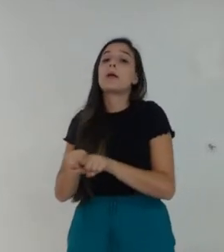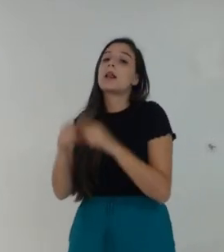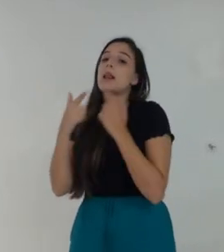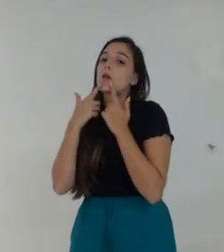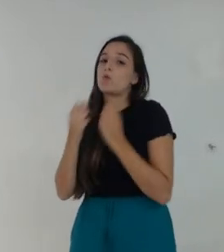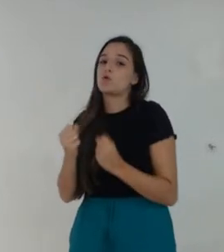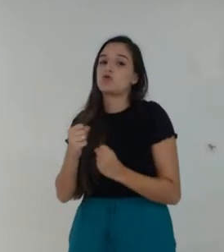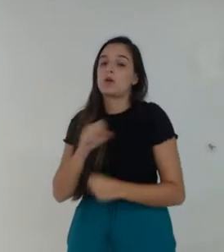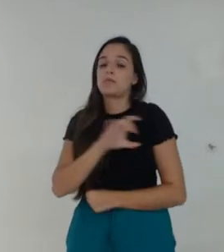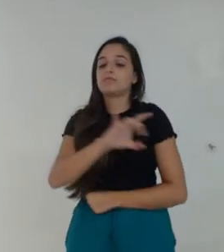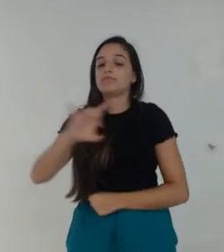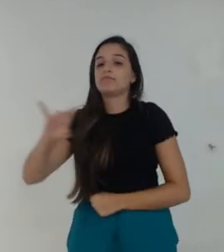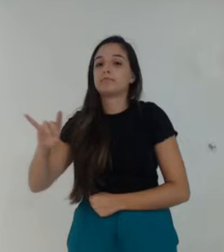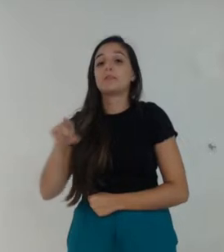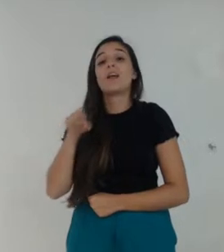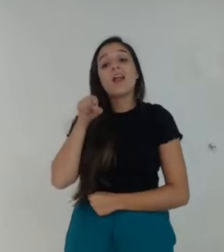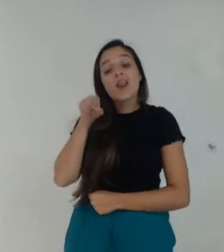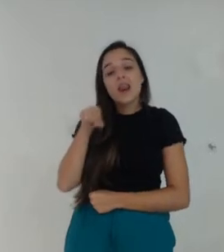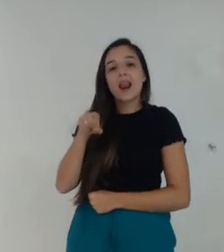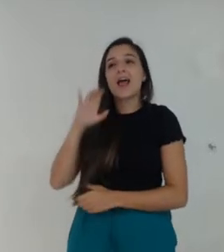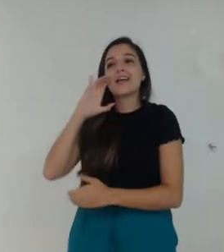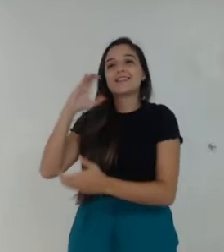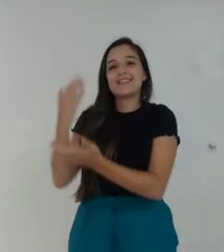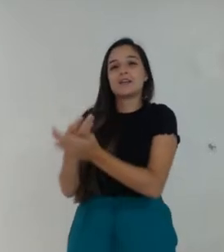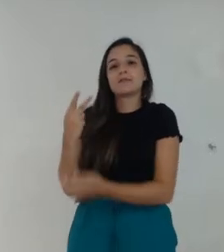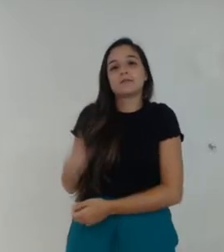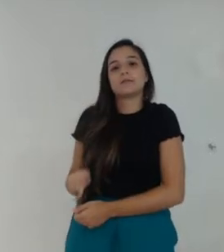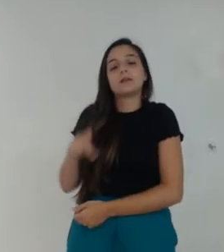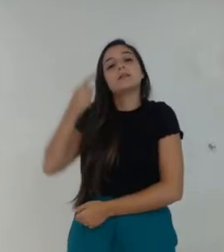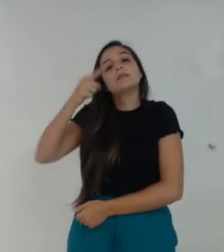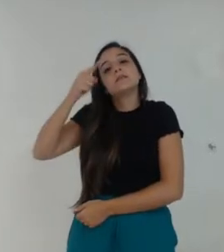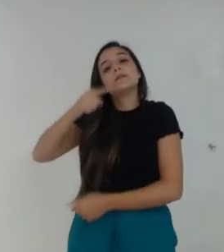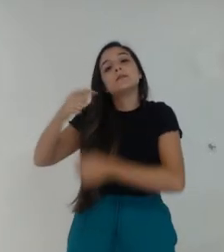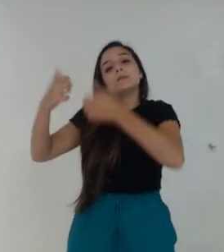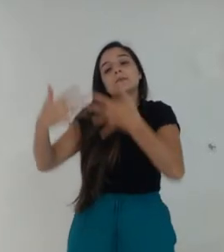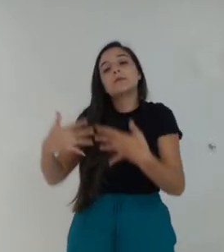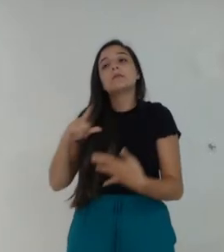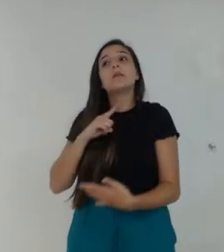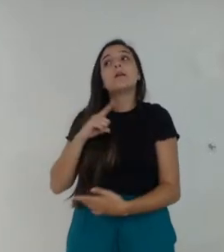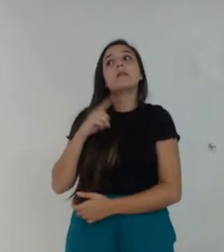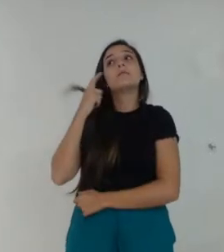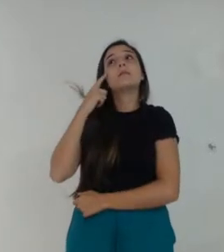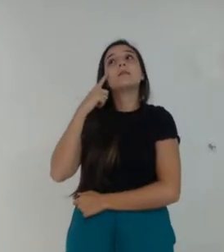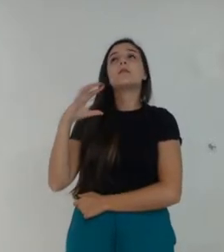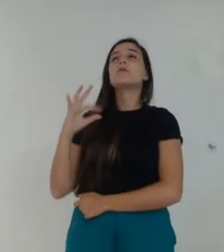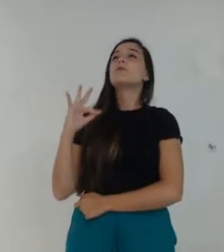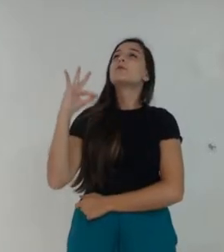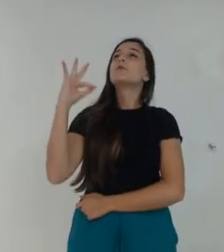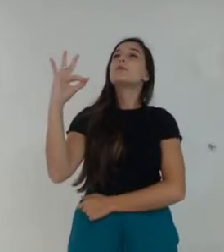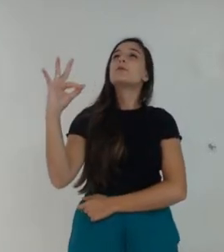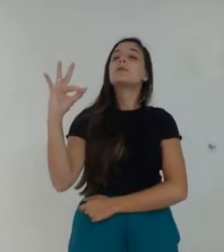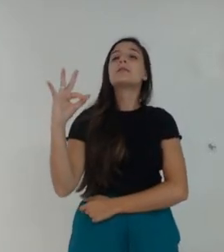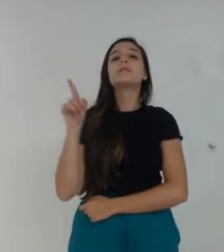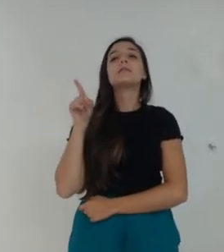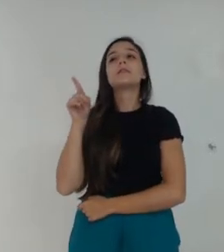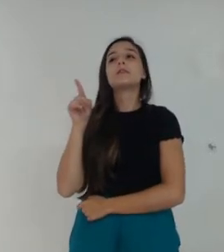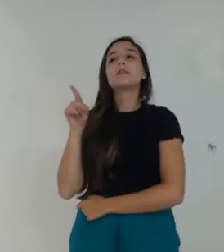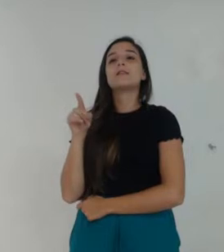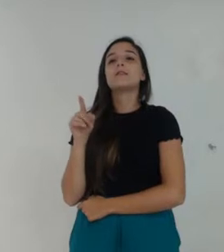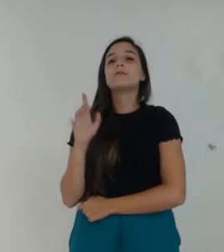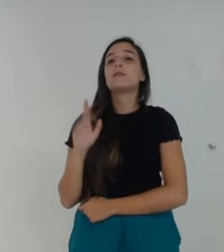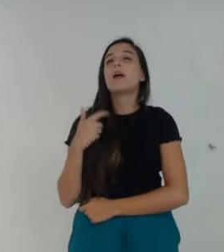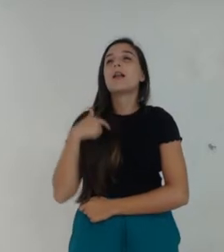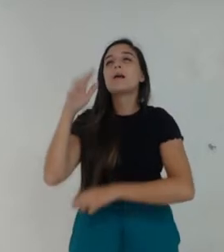linguística. E lá a professora Silvana já faz uma previsão futura, né? Ela já vai vaticinar